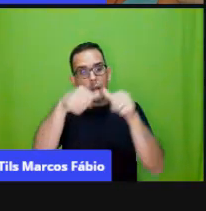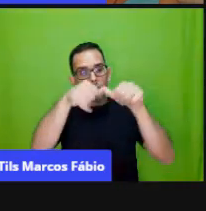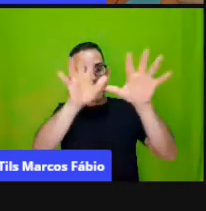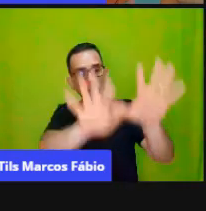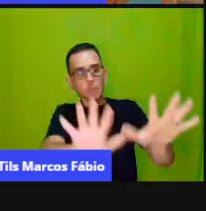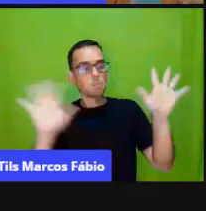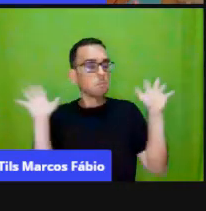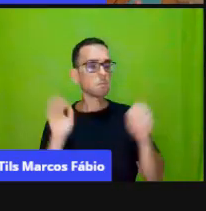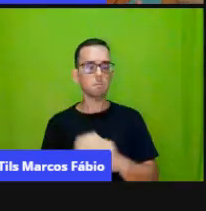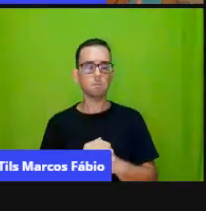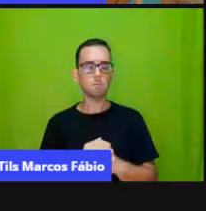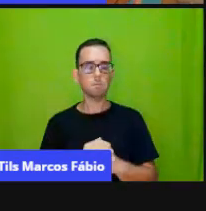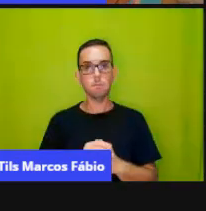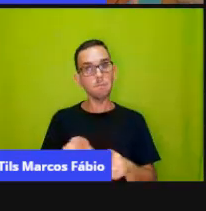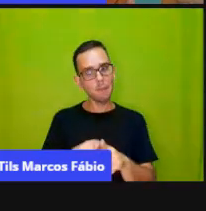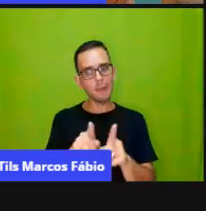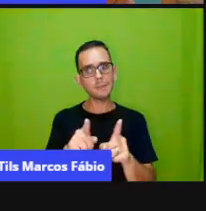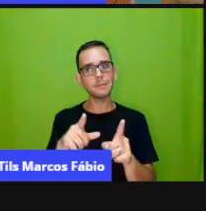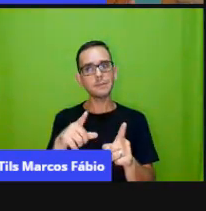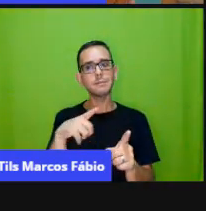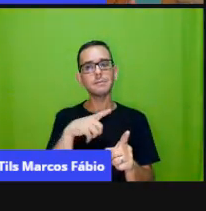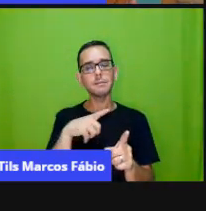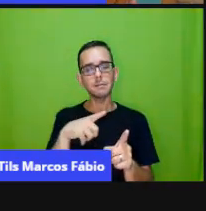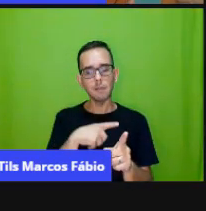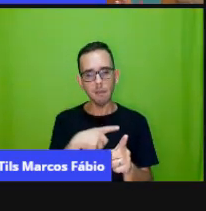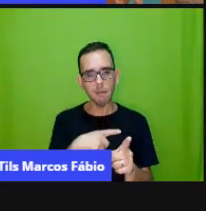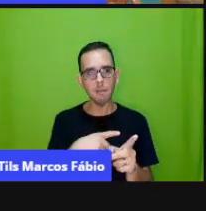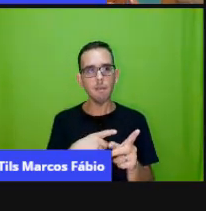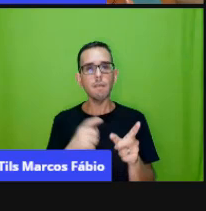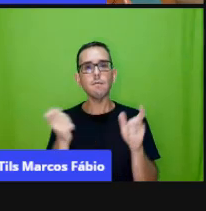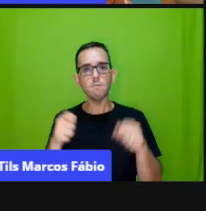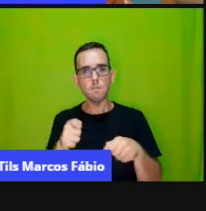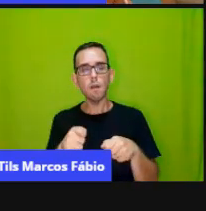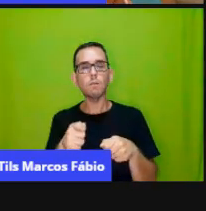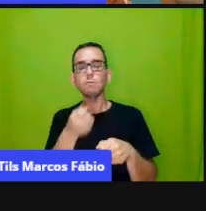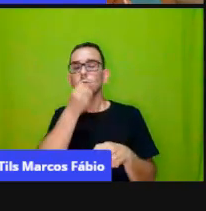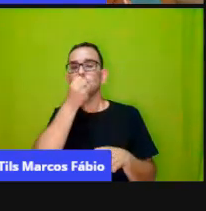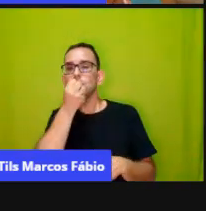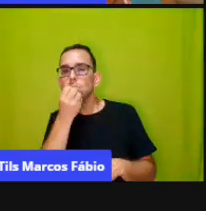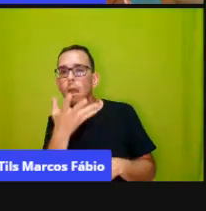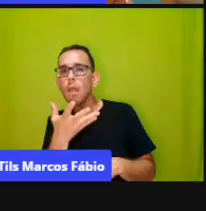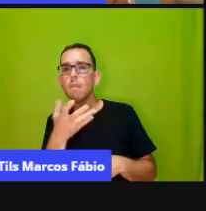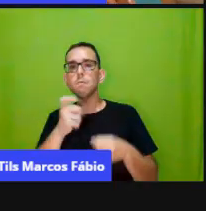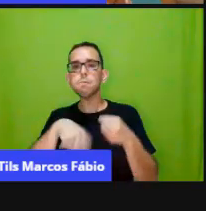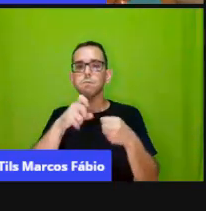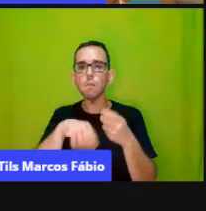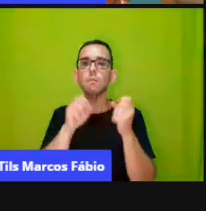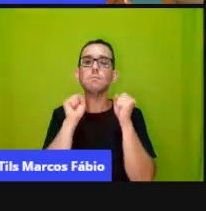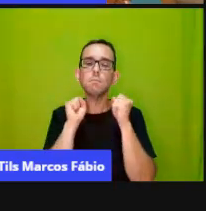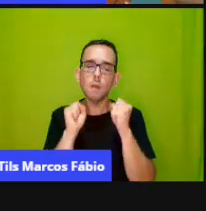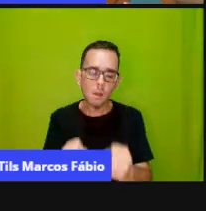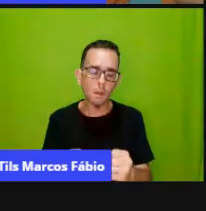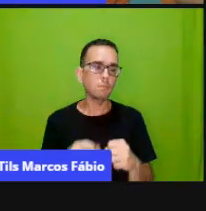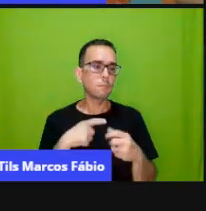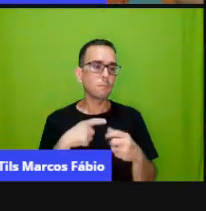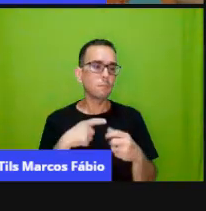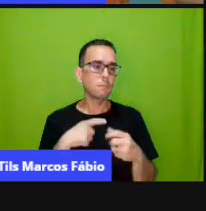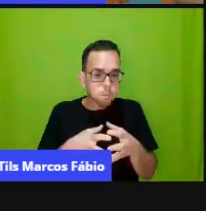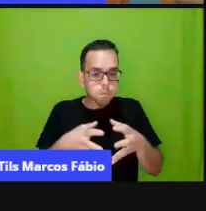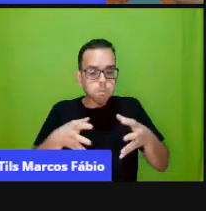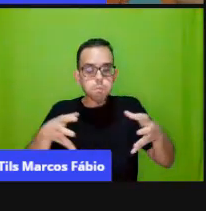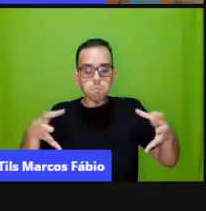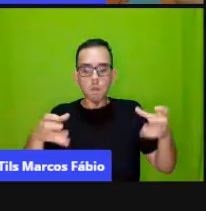Embora ela tenha prolificidade, quer dizer, ela se reproduza bem, ela esteja crescendo com saúde,